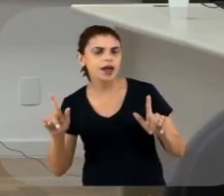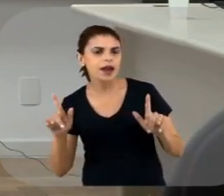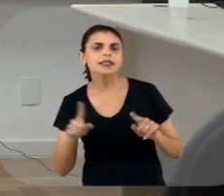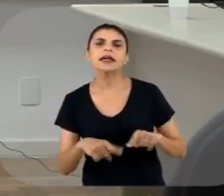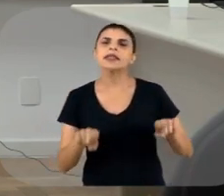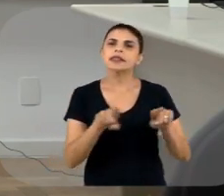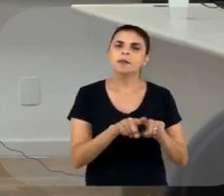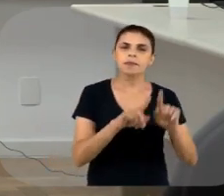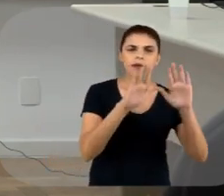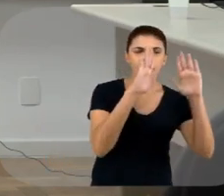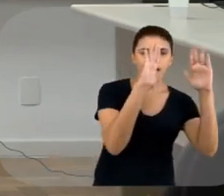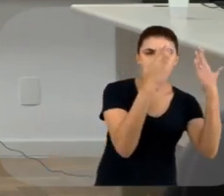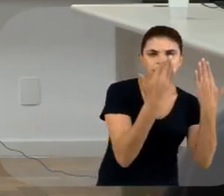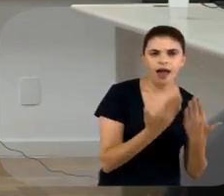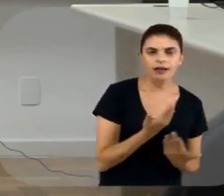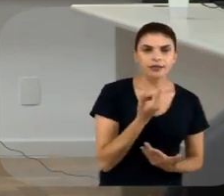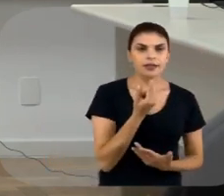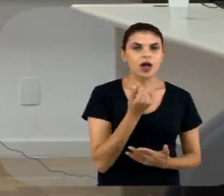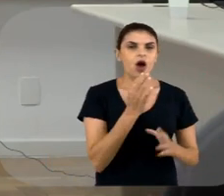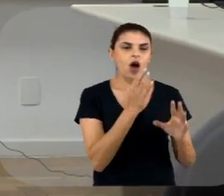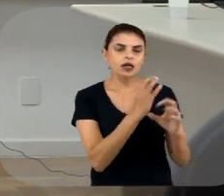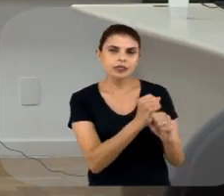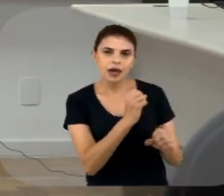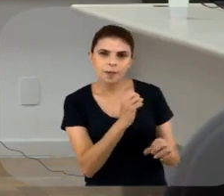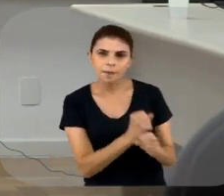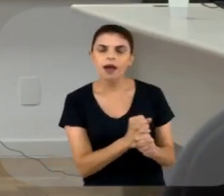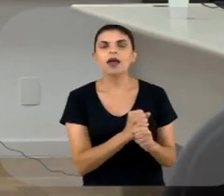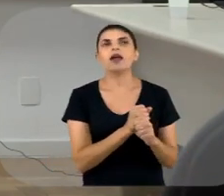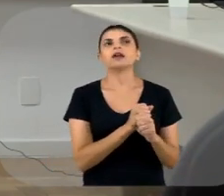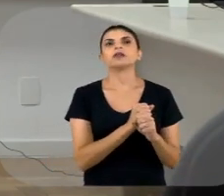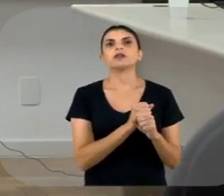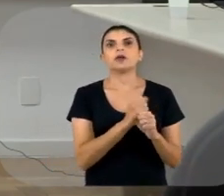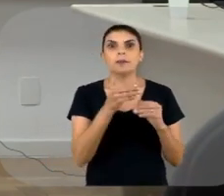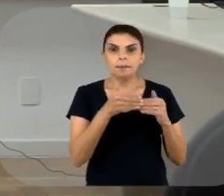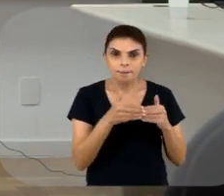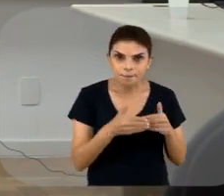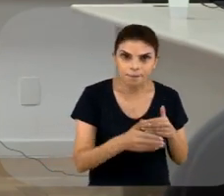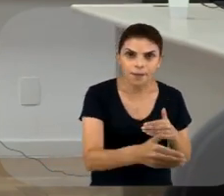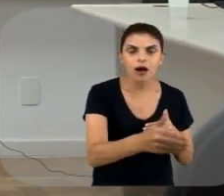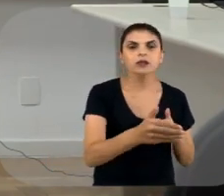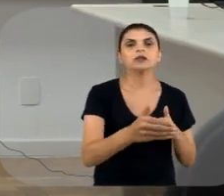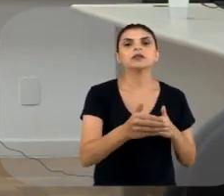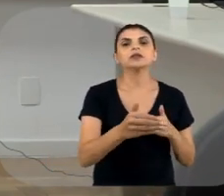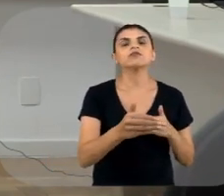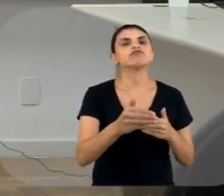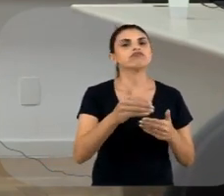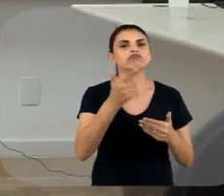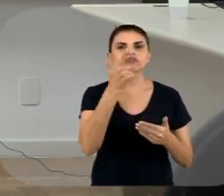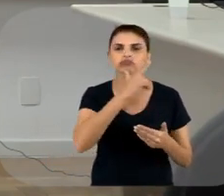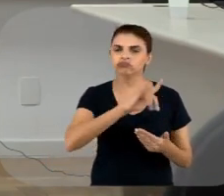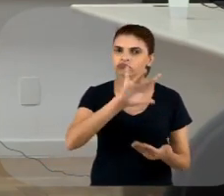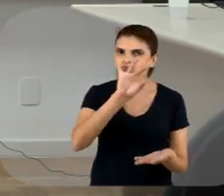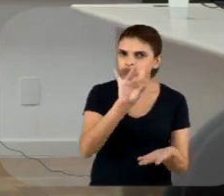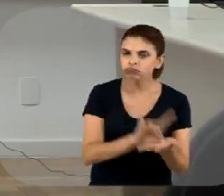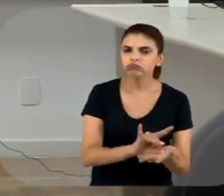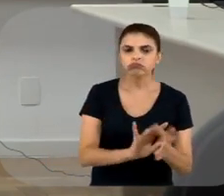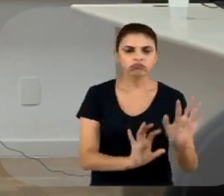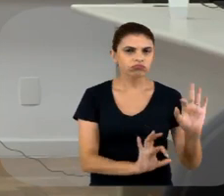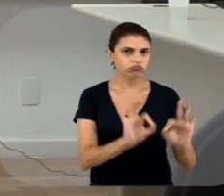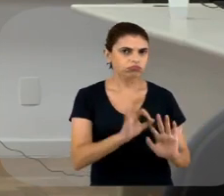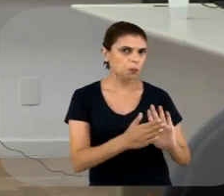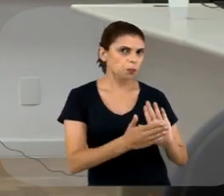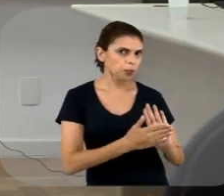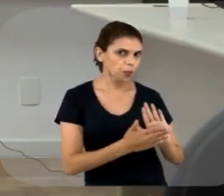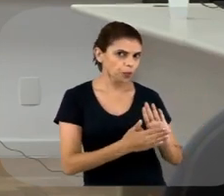a questão da análise de orçamento. A partir disso, a gente formaliza